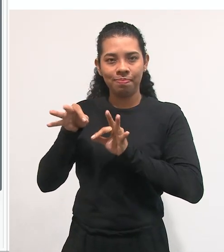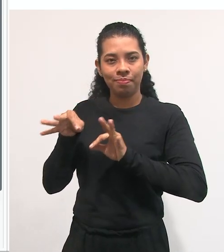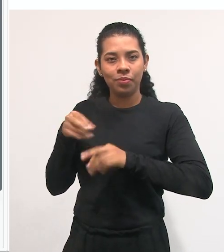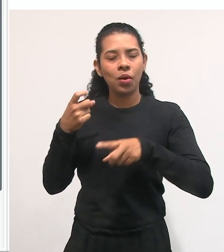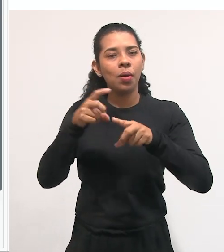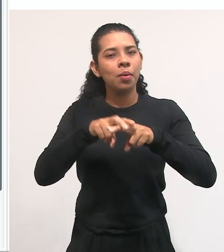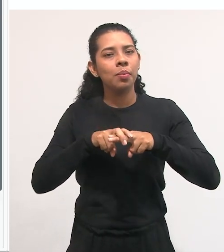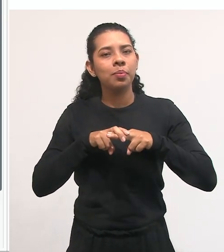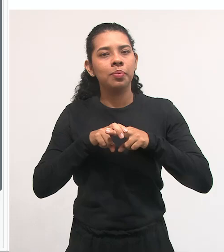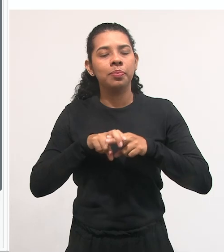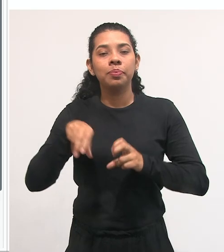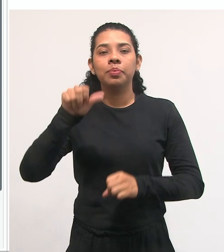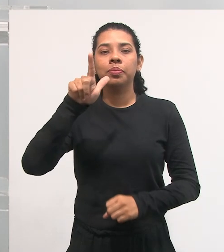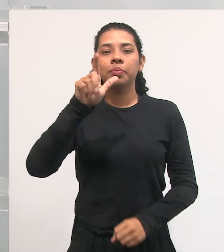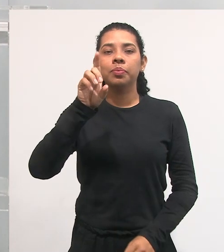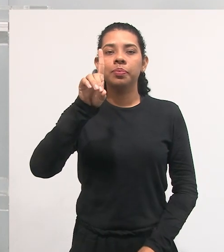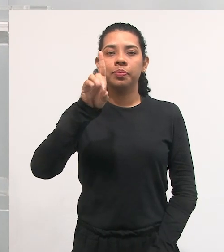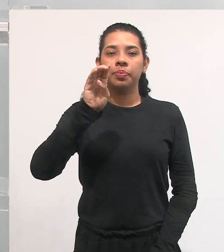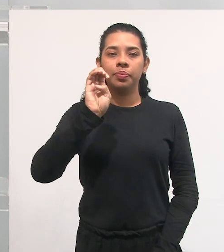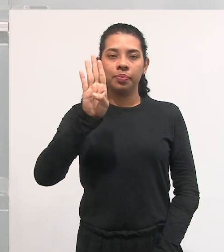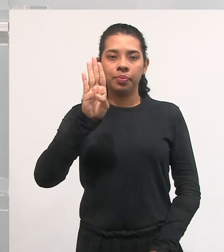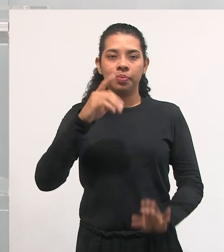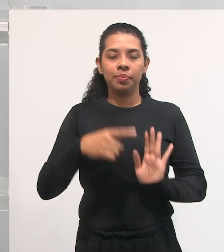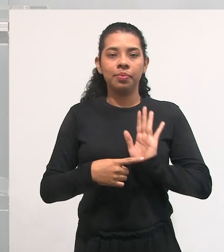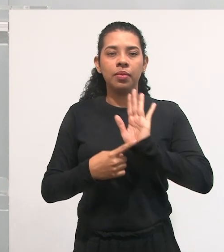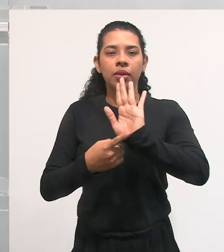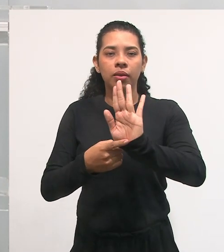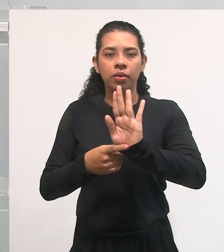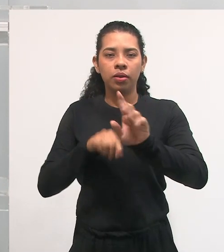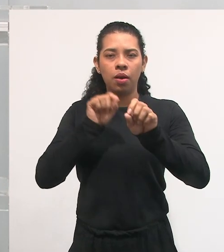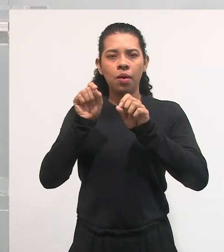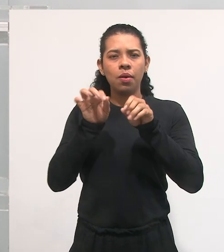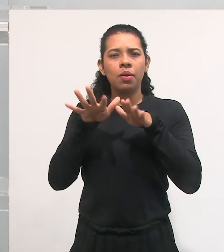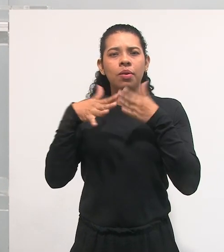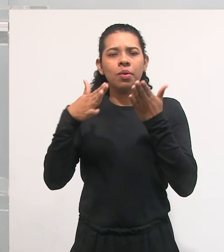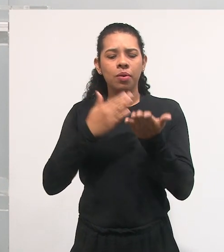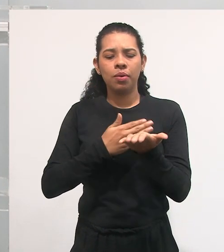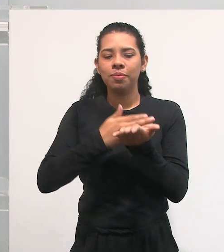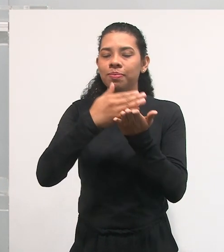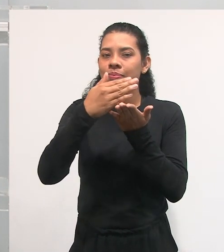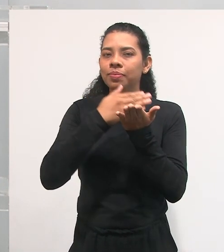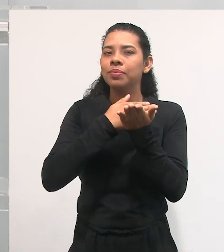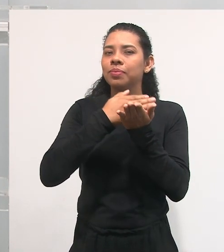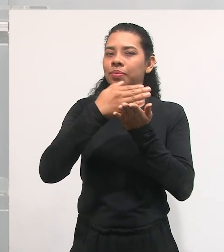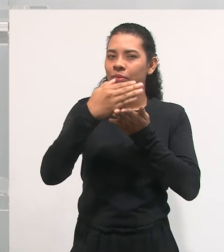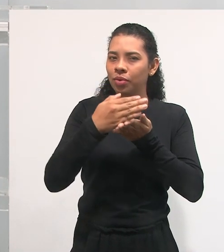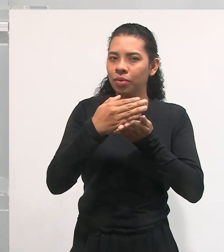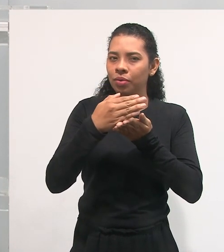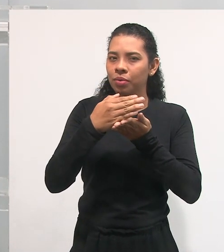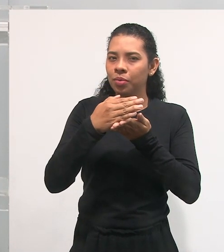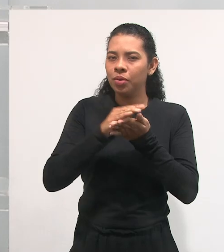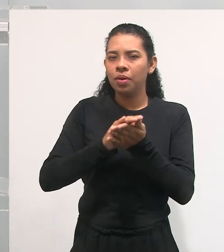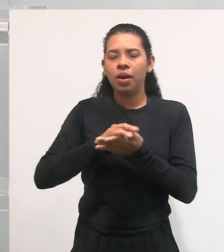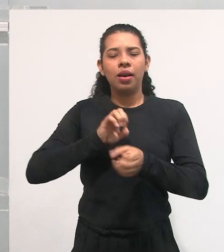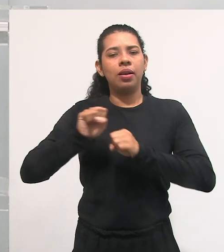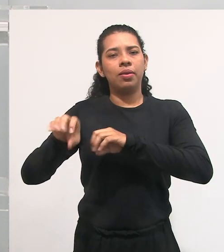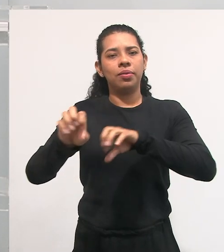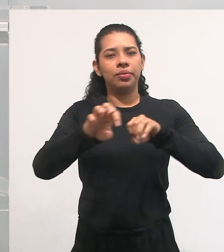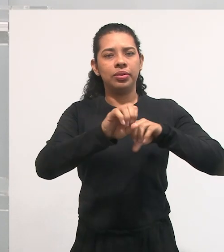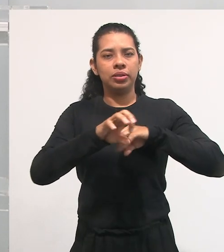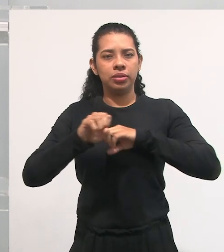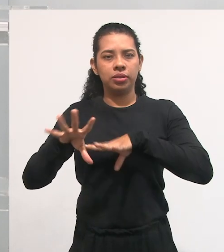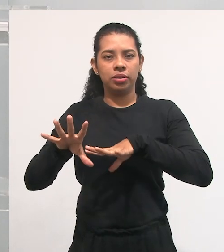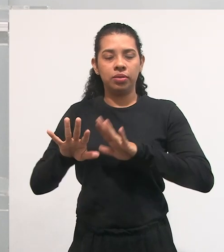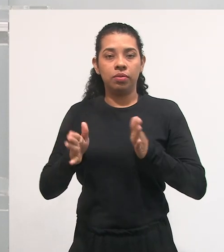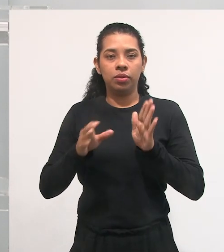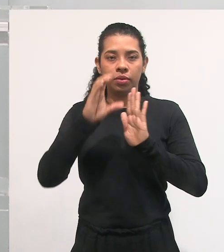na LDB vai ser definido quais são as intenções formativas. E o currículo nada mais